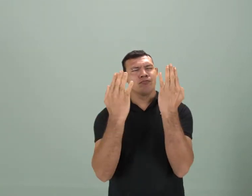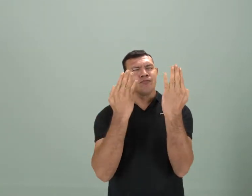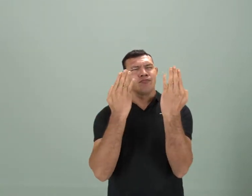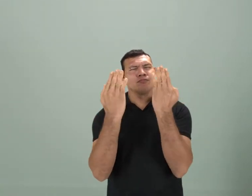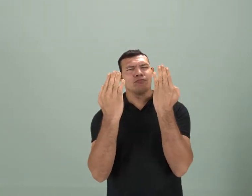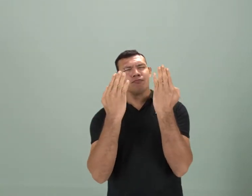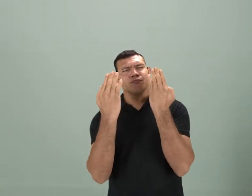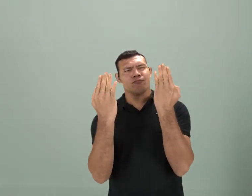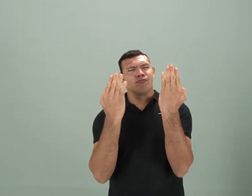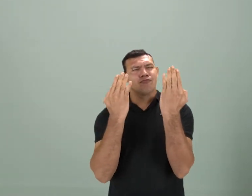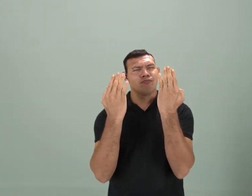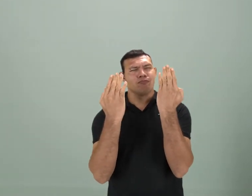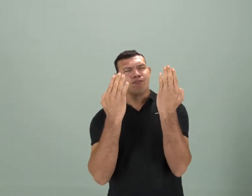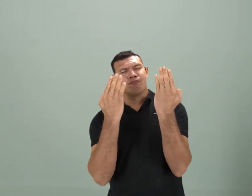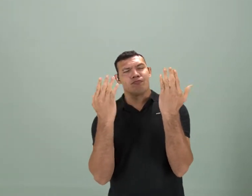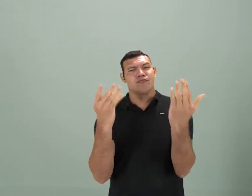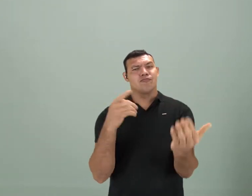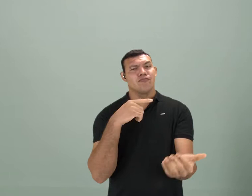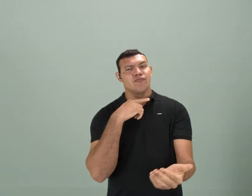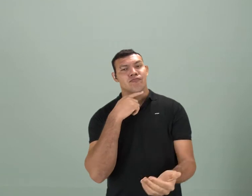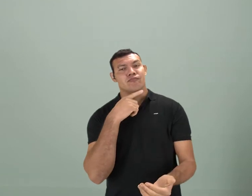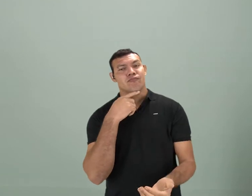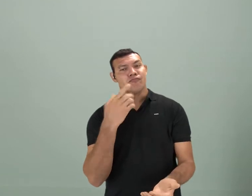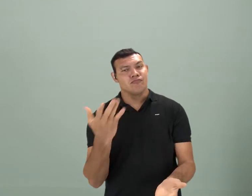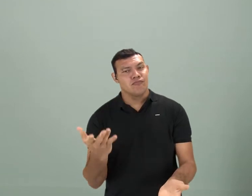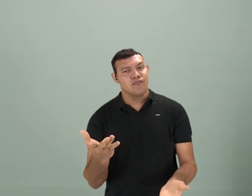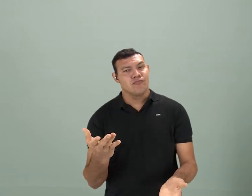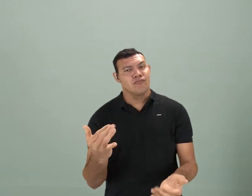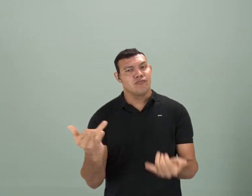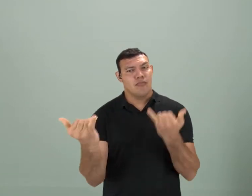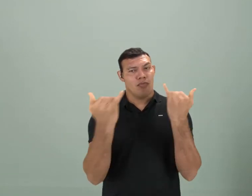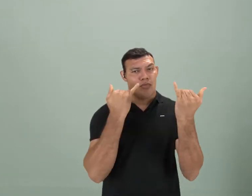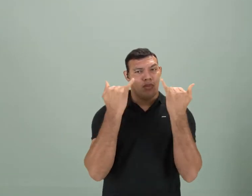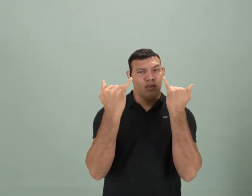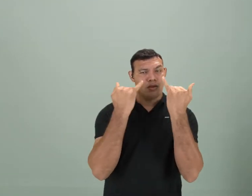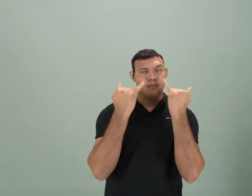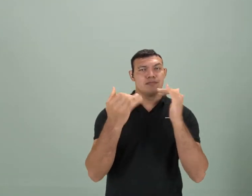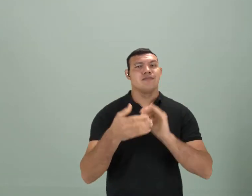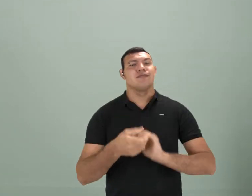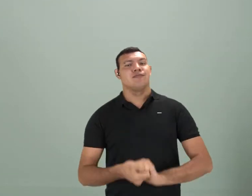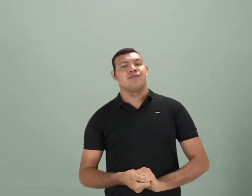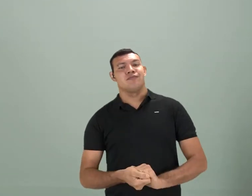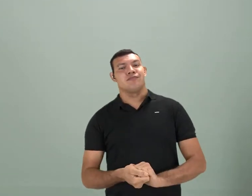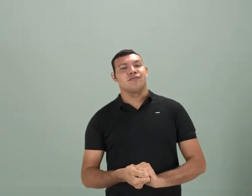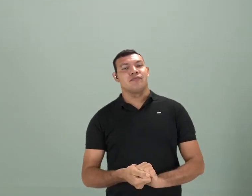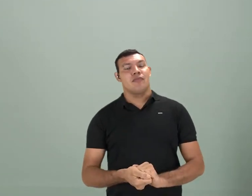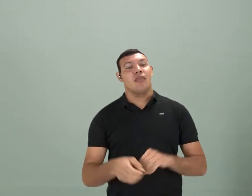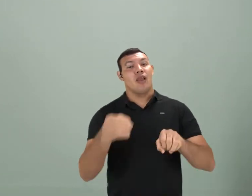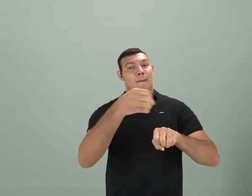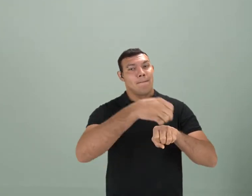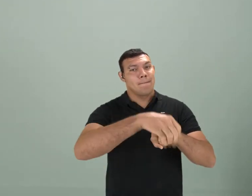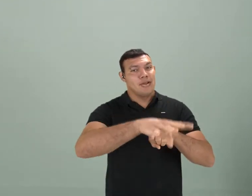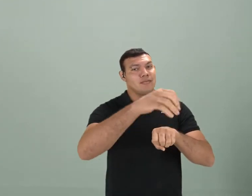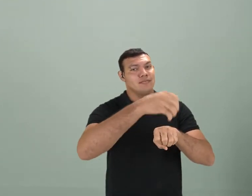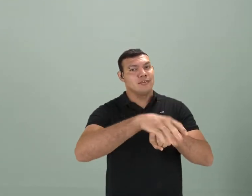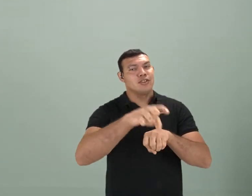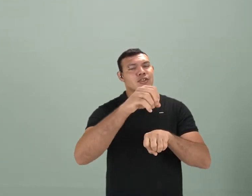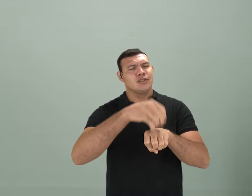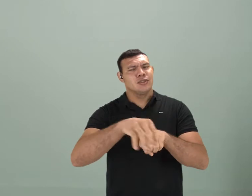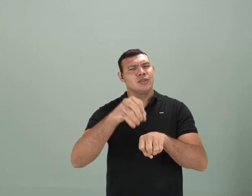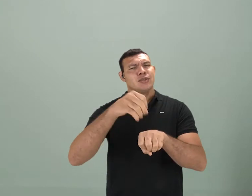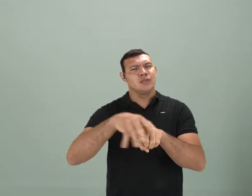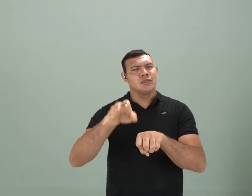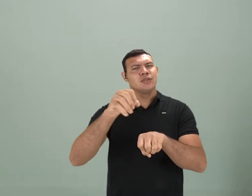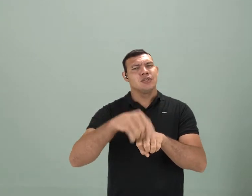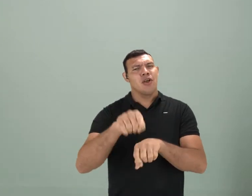que esse tipo de texto nos traz de informação. E eu acho que essas dicas que eu vou dar, vocês já podem ter uma